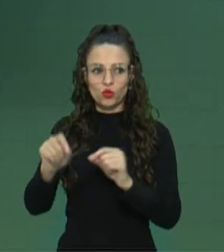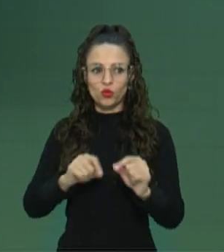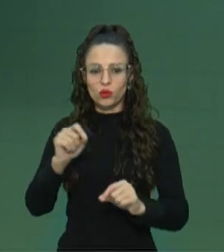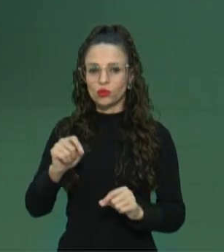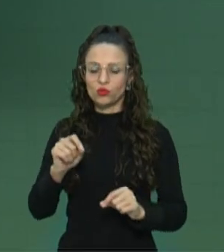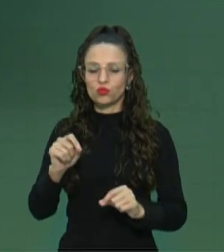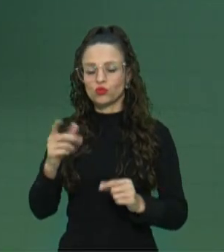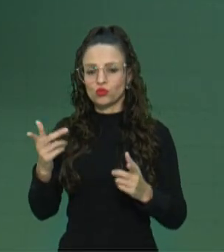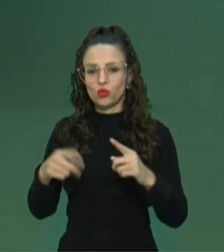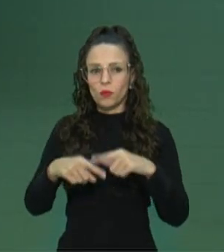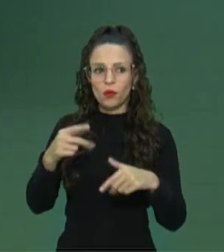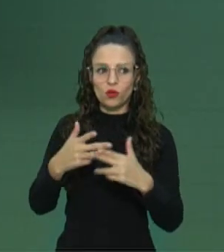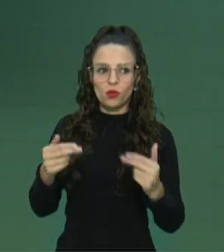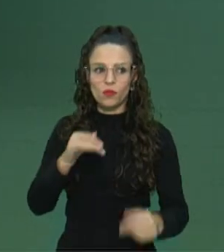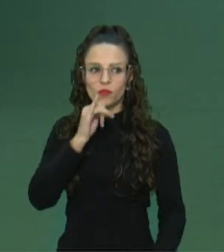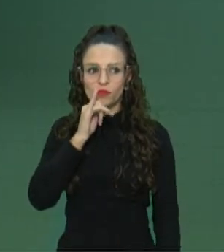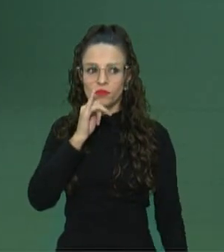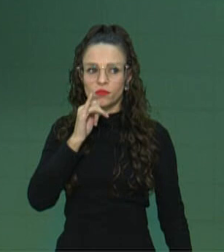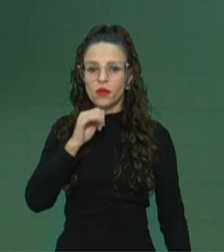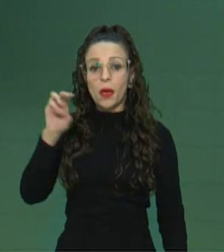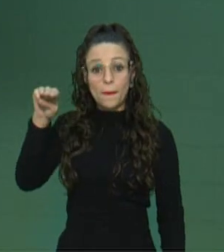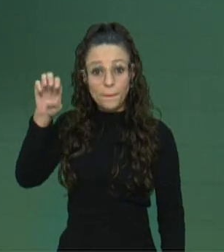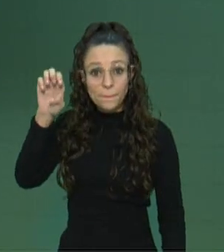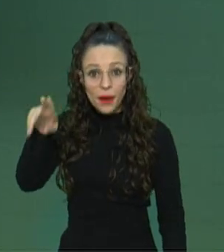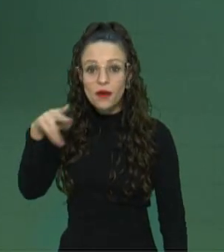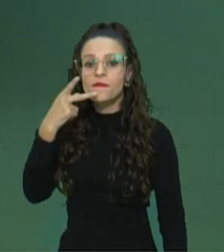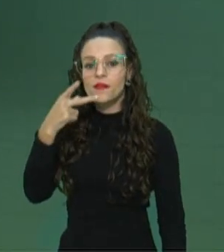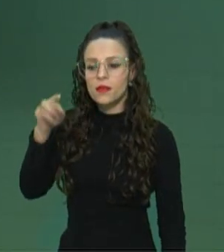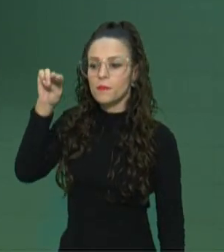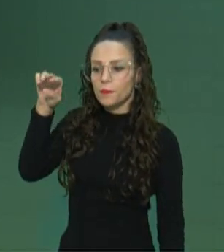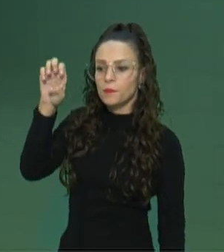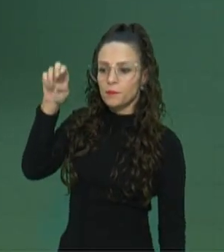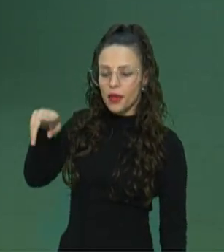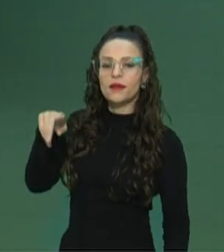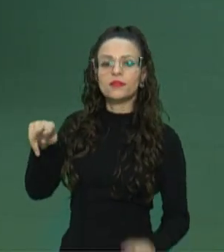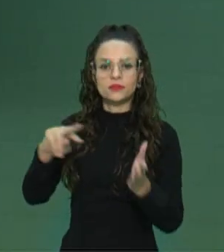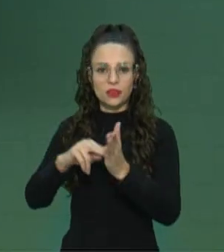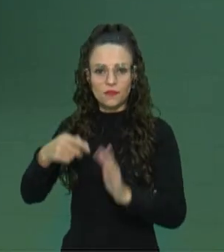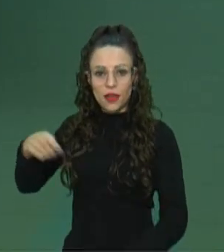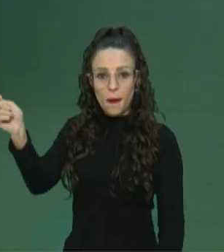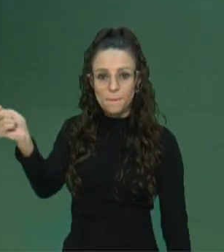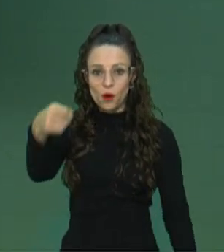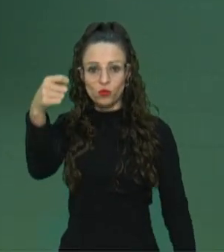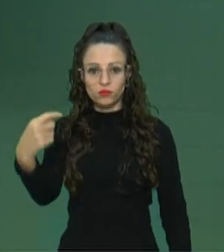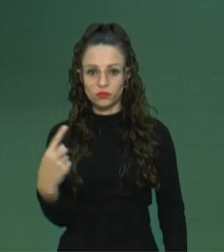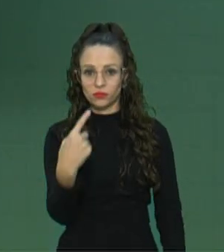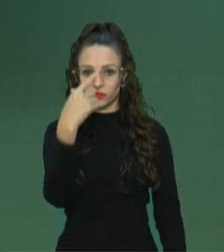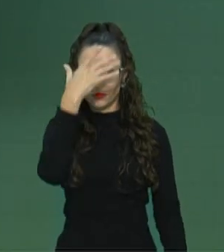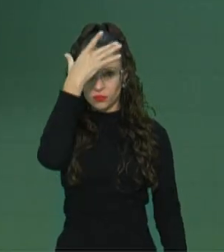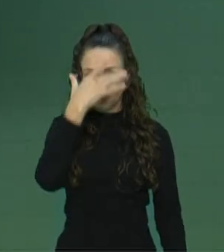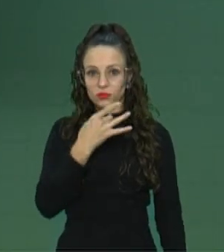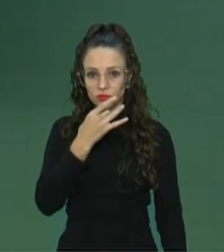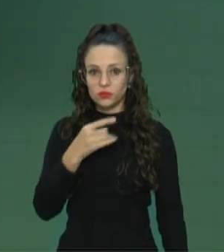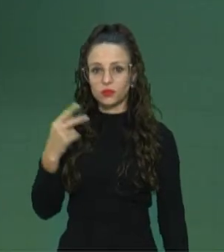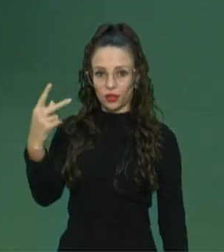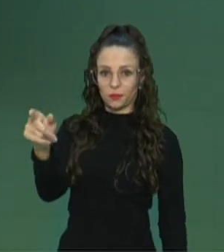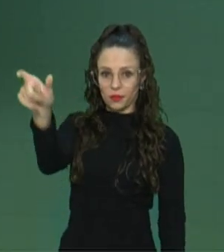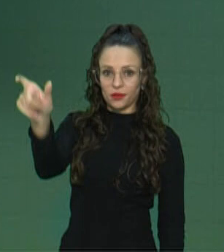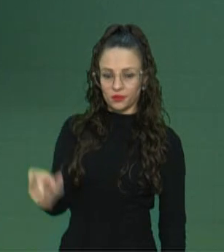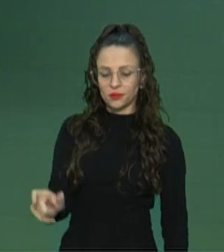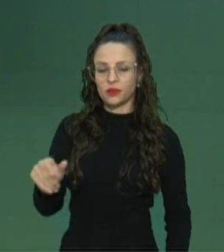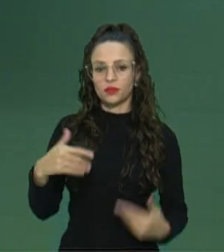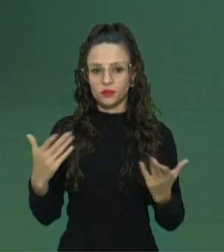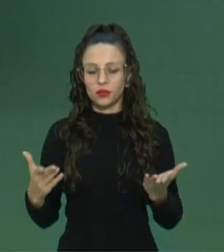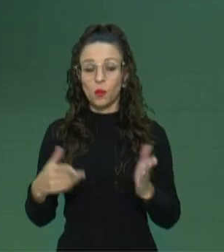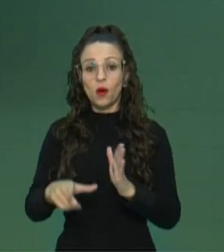do equipamento. Então, eles separam. Se eles falarem man, eles vão deferir, fazer um golpe na cabeça do outro atleta, né?